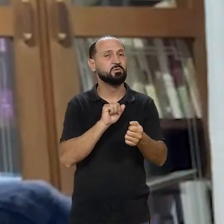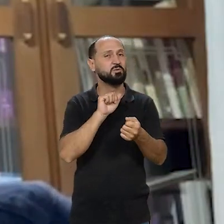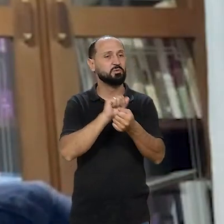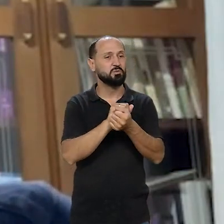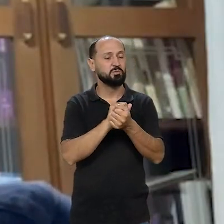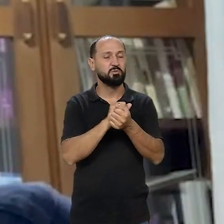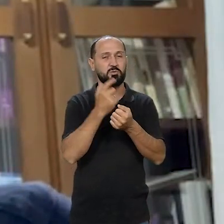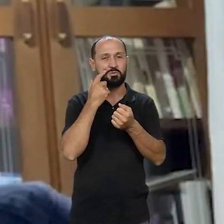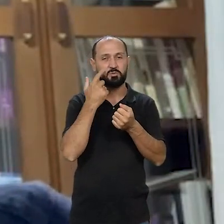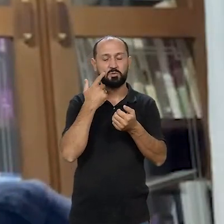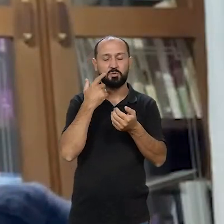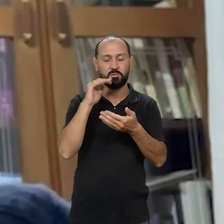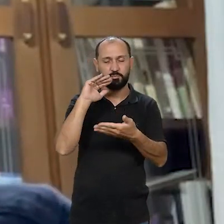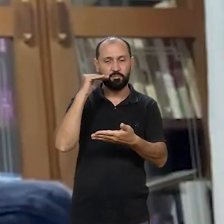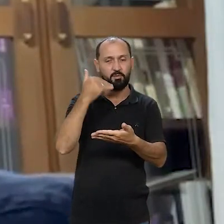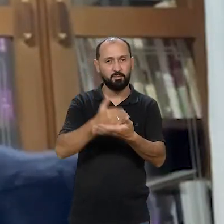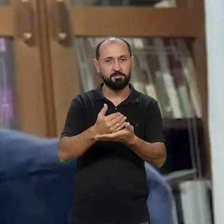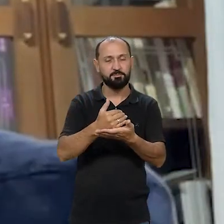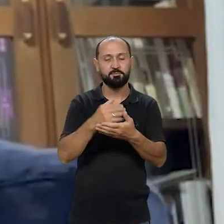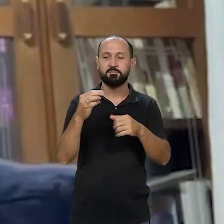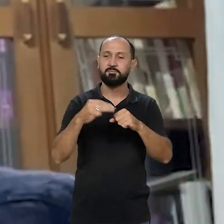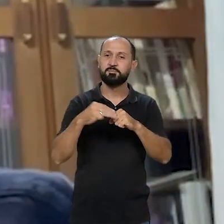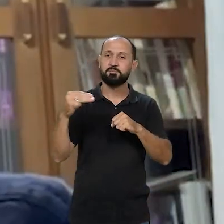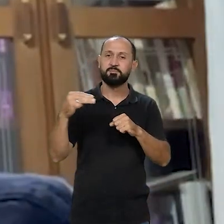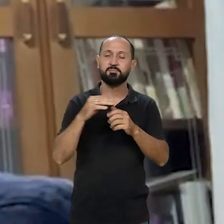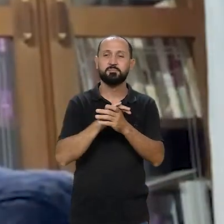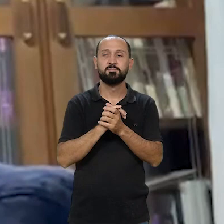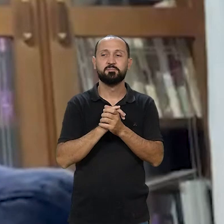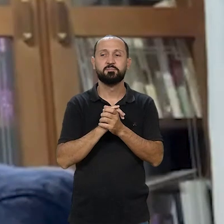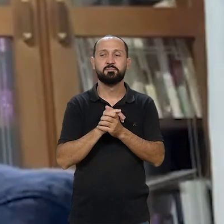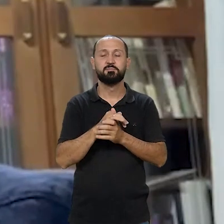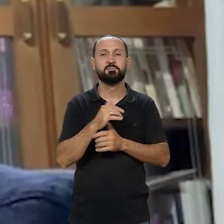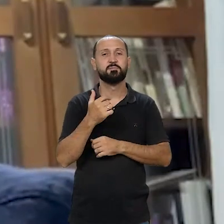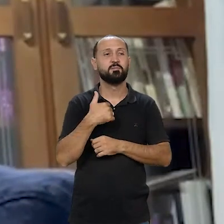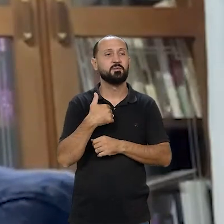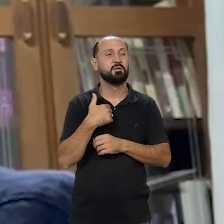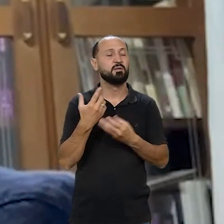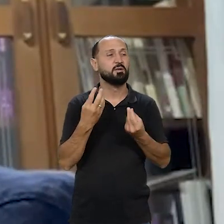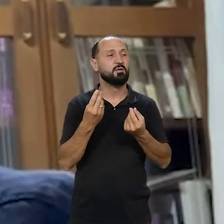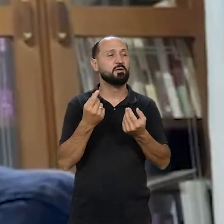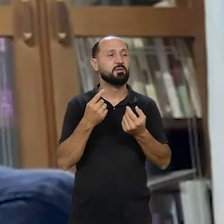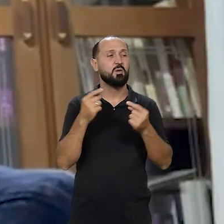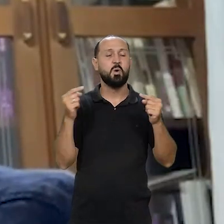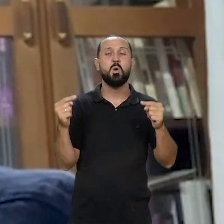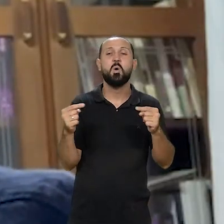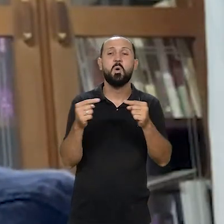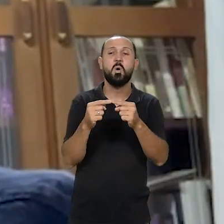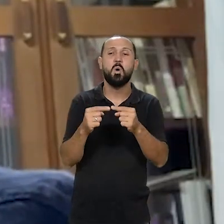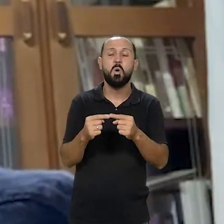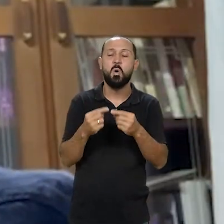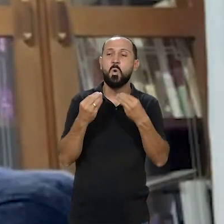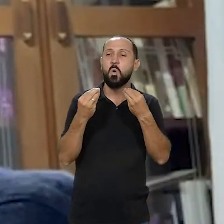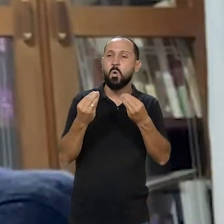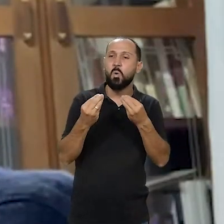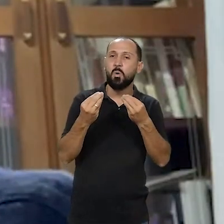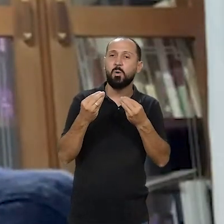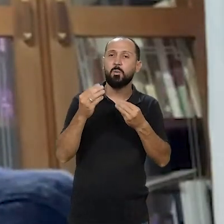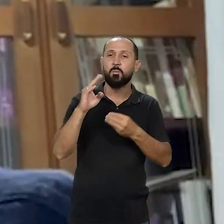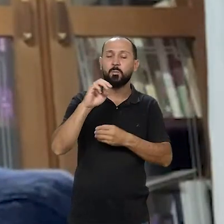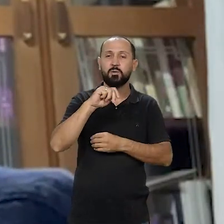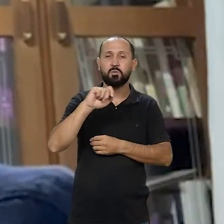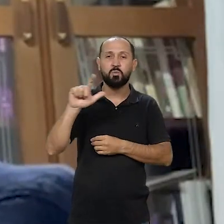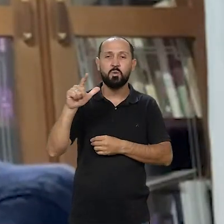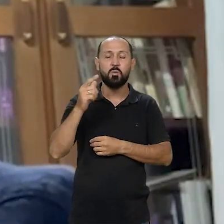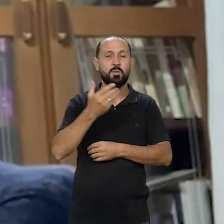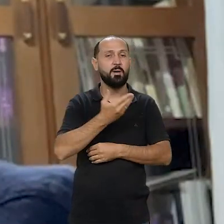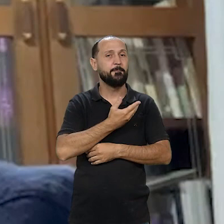com a minha dissertação de mestrado, que eu acabei estabelecendo com o